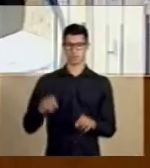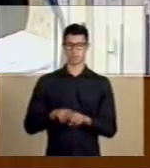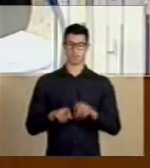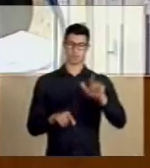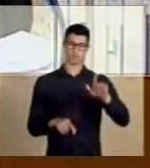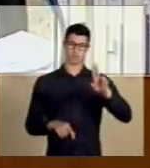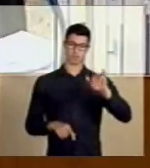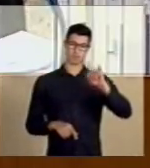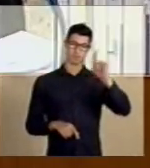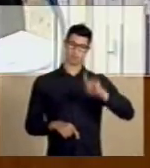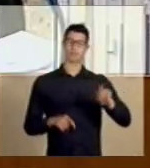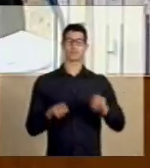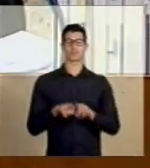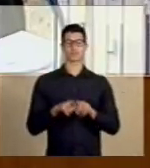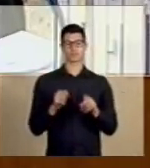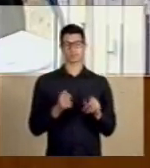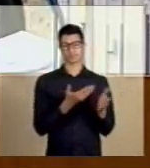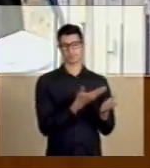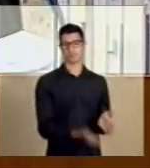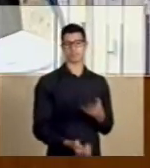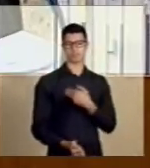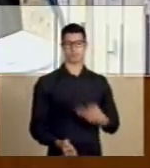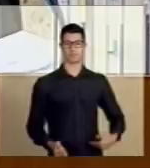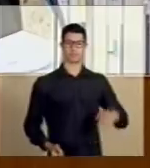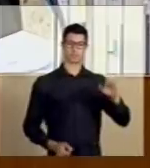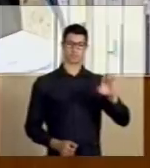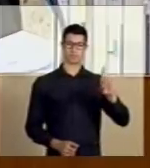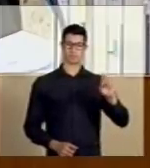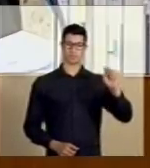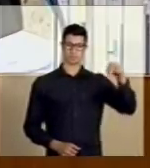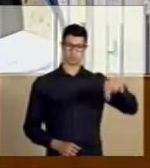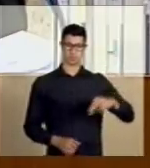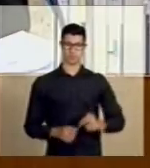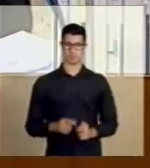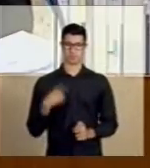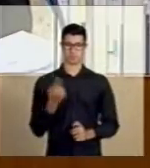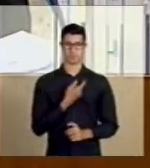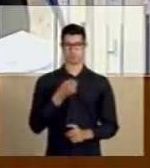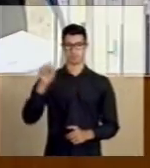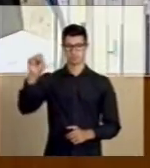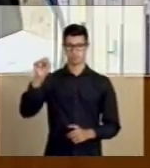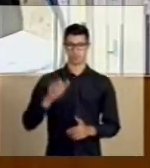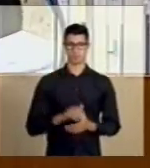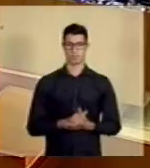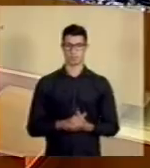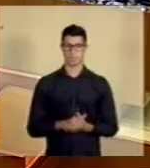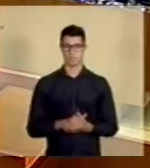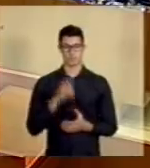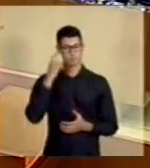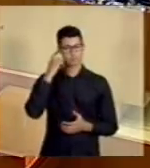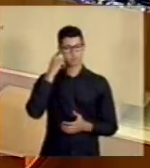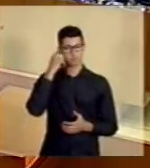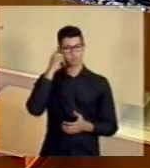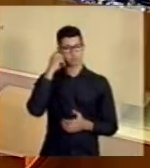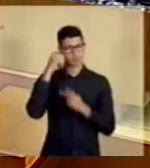Fux, e declinou suspeição o ministro Edson Fachin. Exatamente. Portanto, estamos em oito aqui. Senhor presidente,